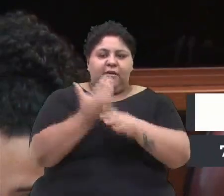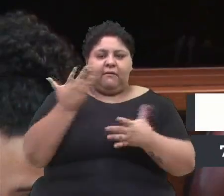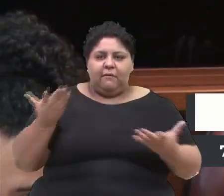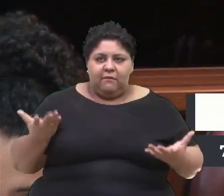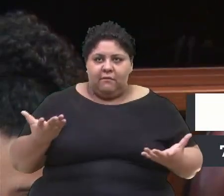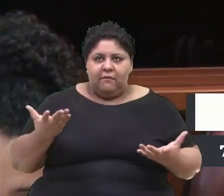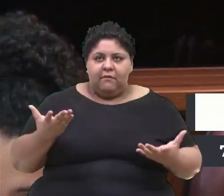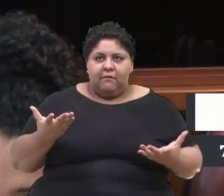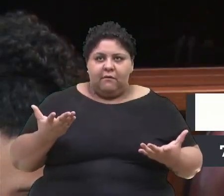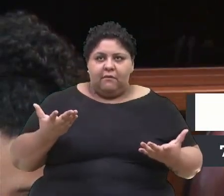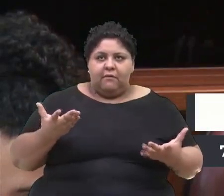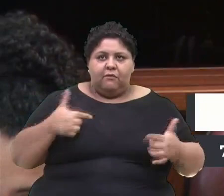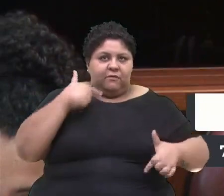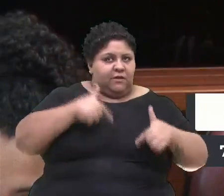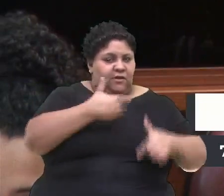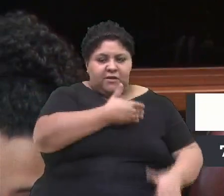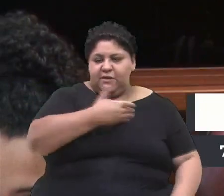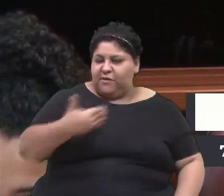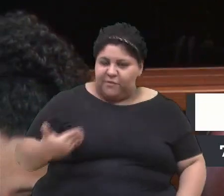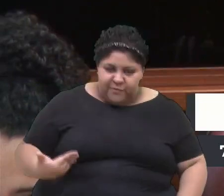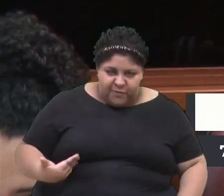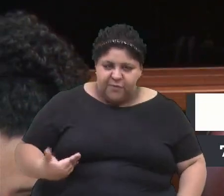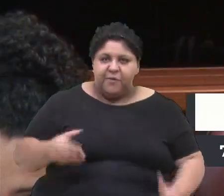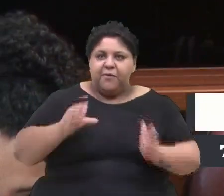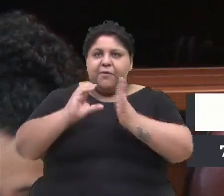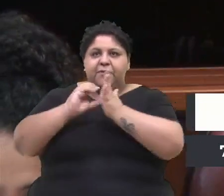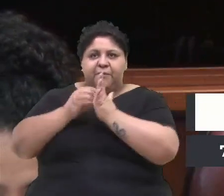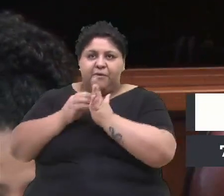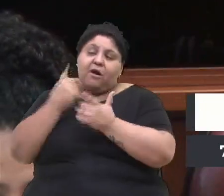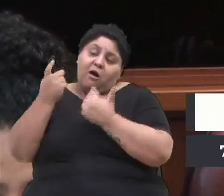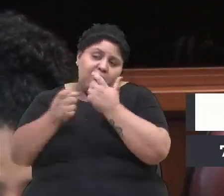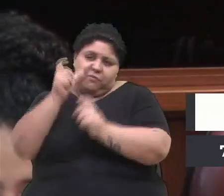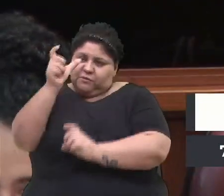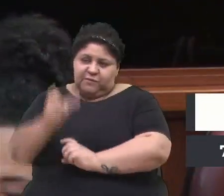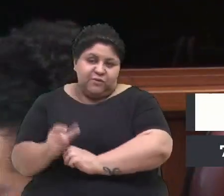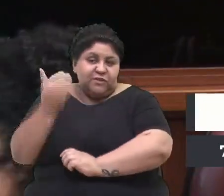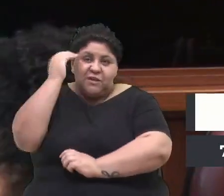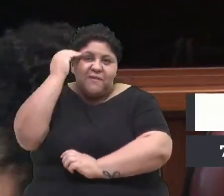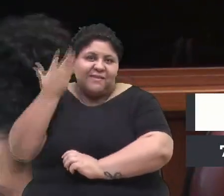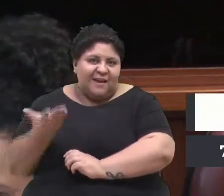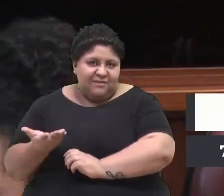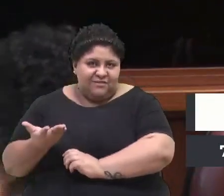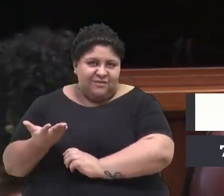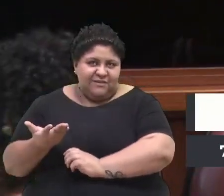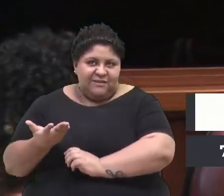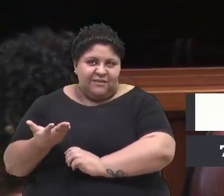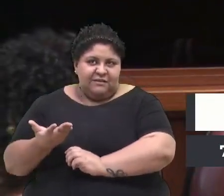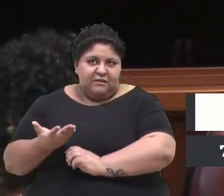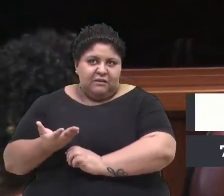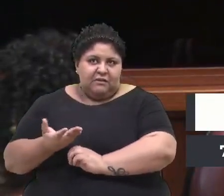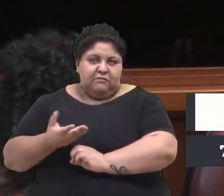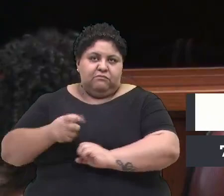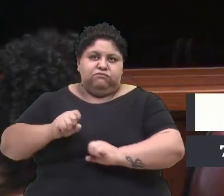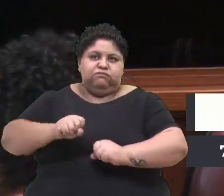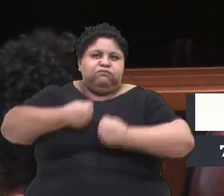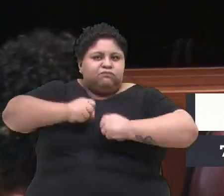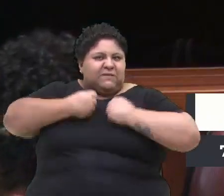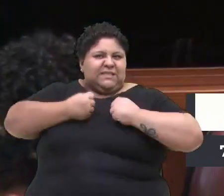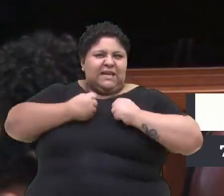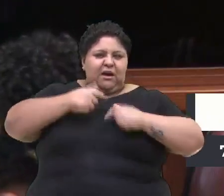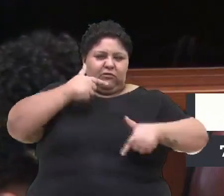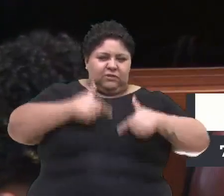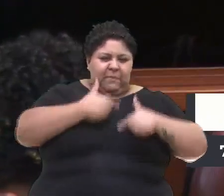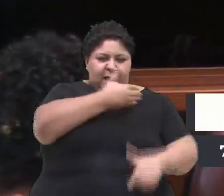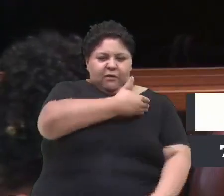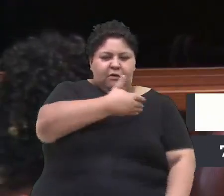serviço público, e nem os servidores, porque algumas pessoas não entendem isso. As pessoas atacam o serviço público, atacam